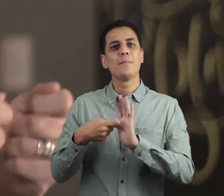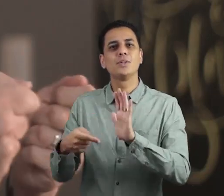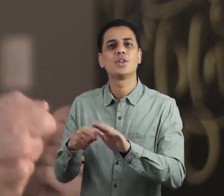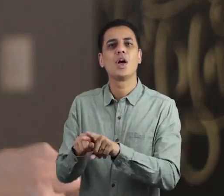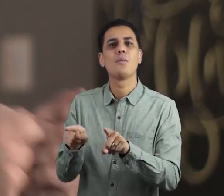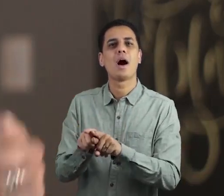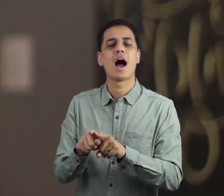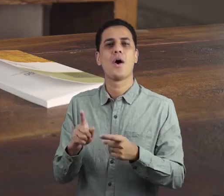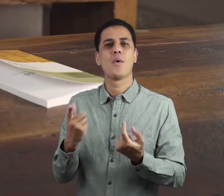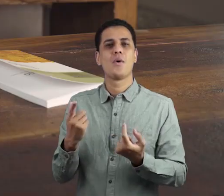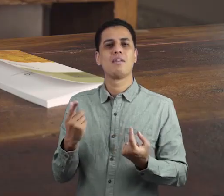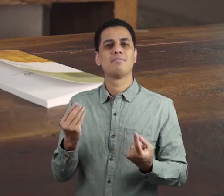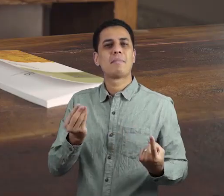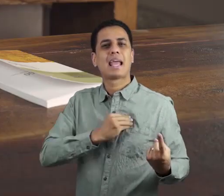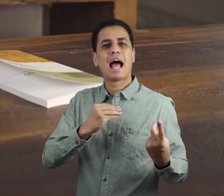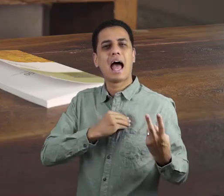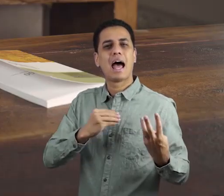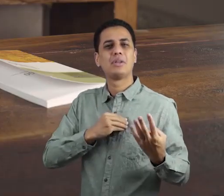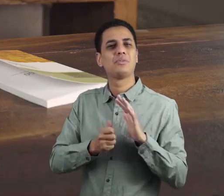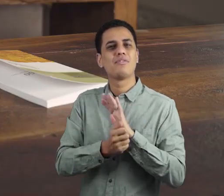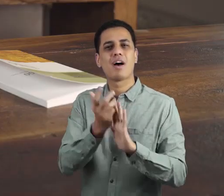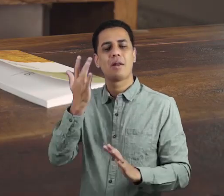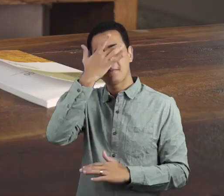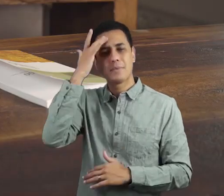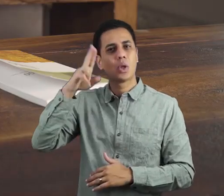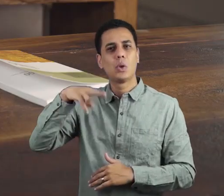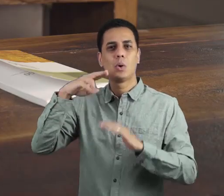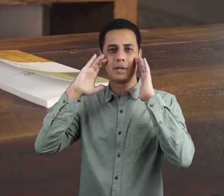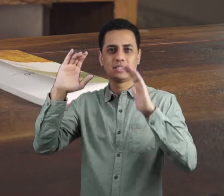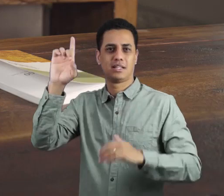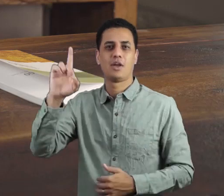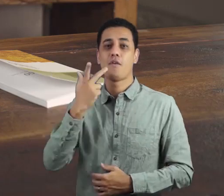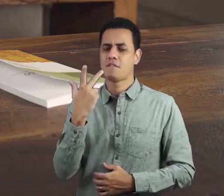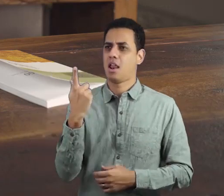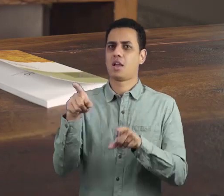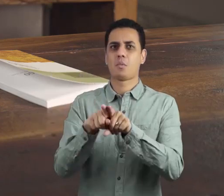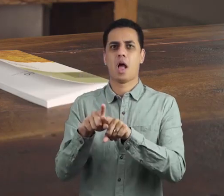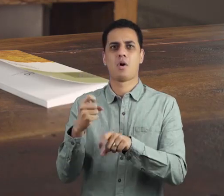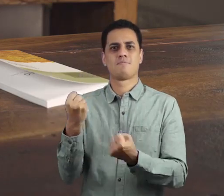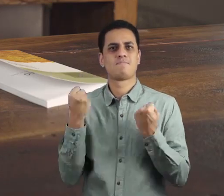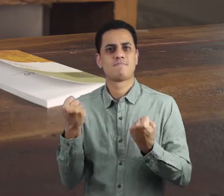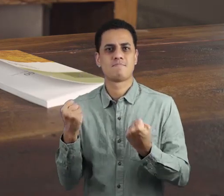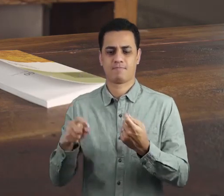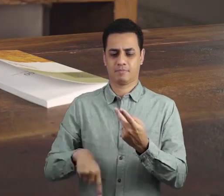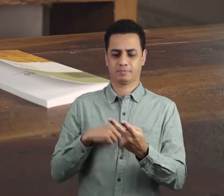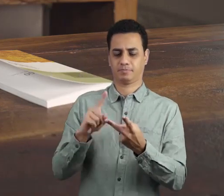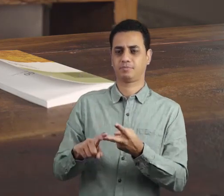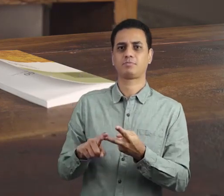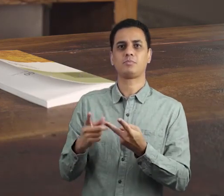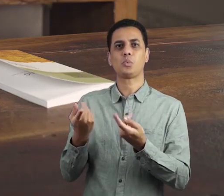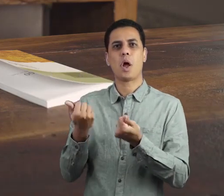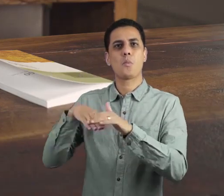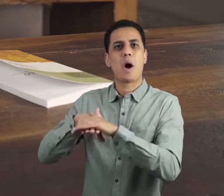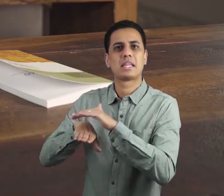Tiago vai exortar esses ricos, por quê? Porque a maneira que eles inclusive estavam conquistando as